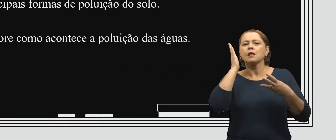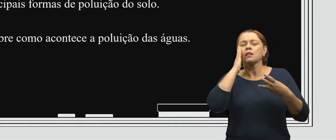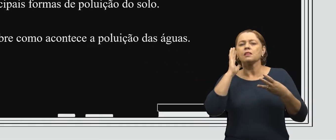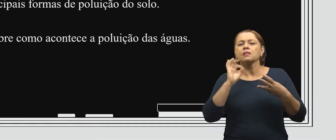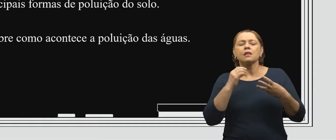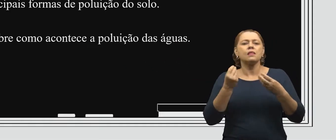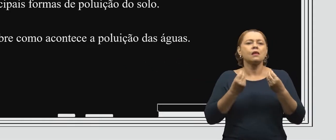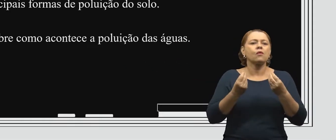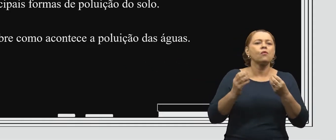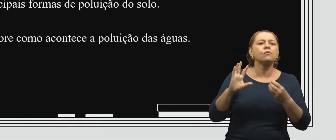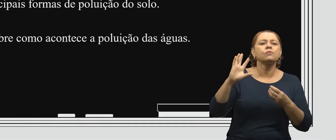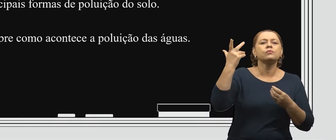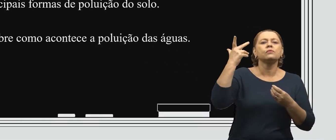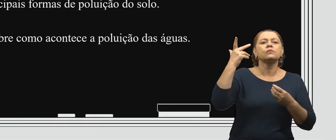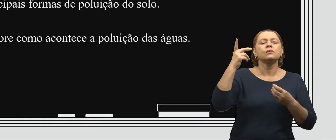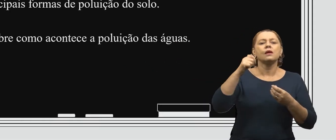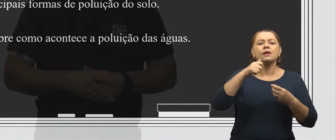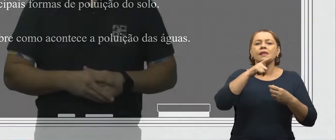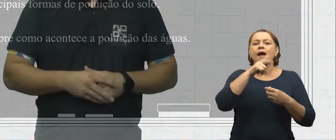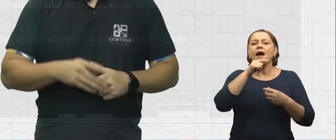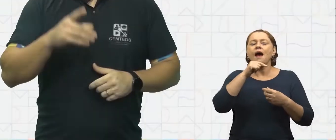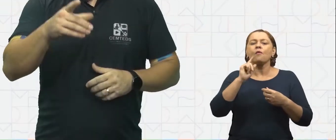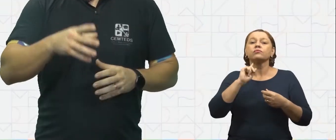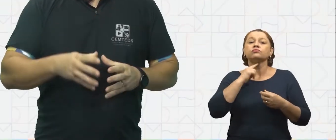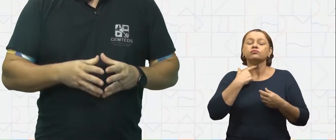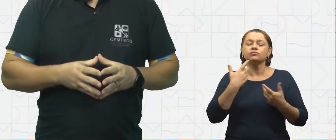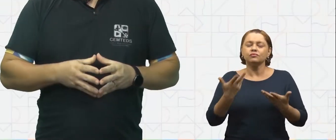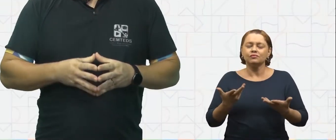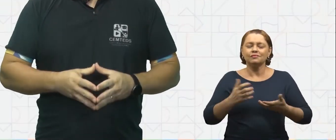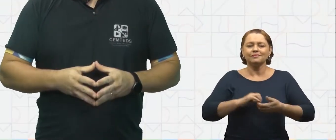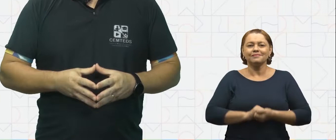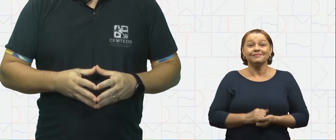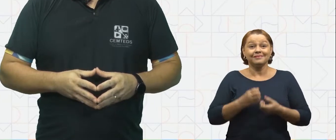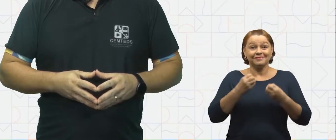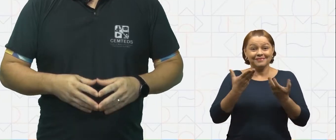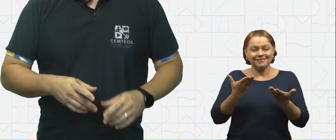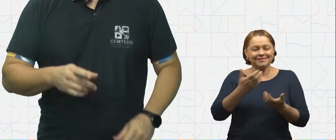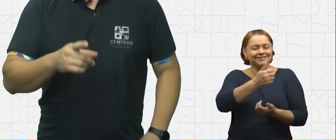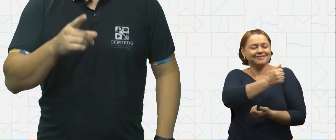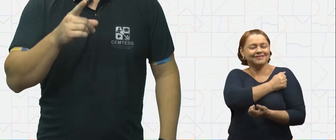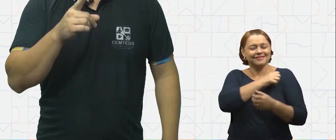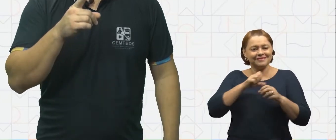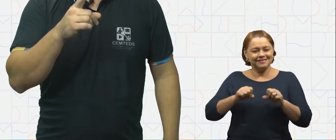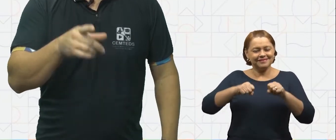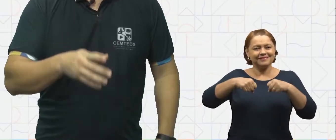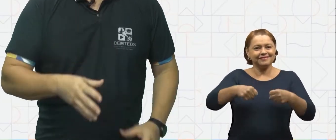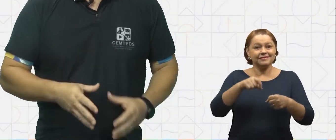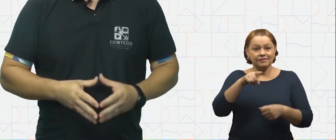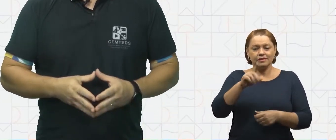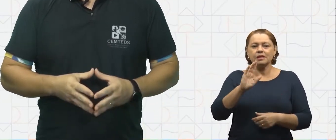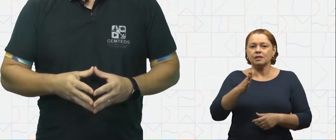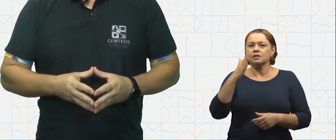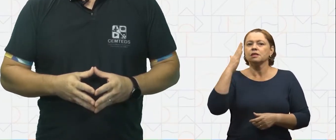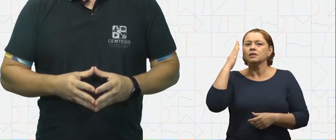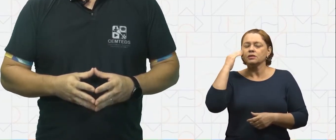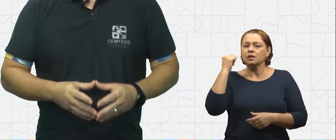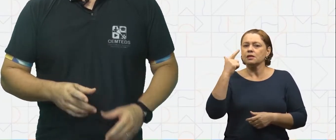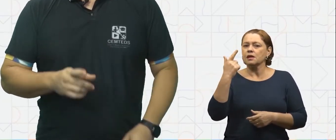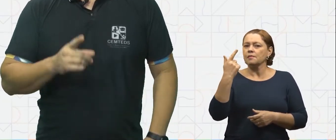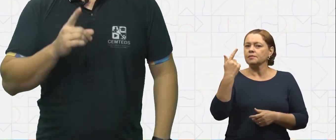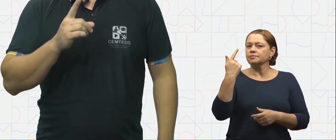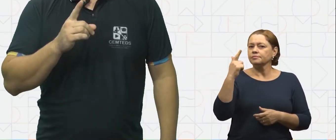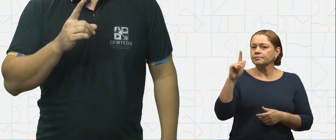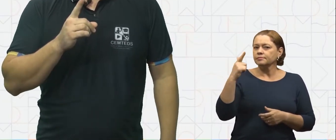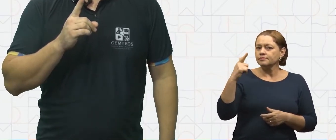como acontece a poluição das águas. Muito bem, dedicado aluno, você já sabe que a geografia